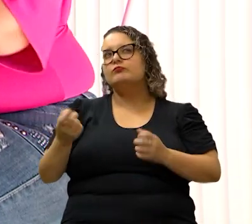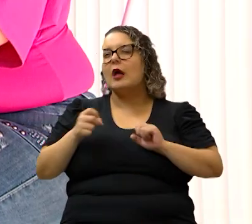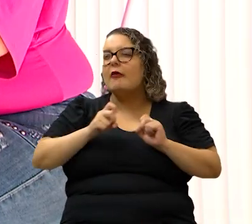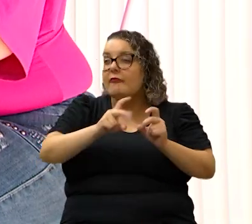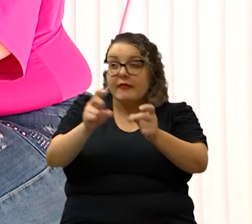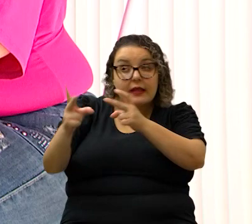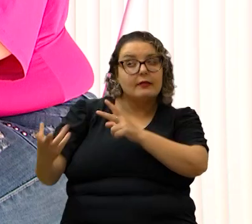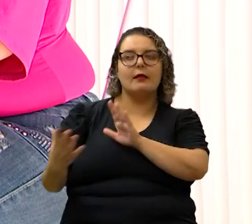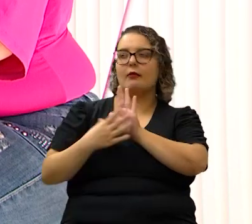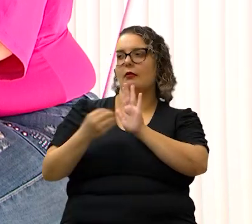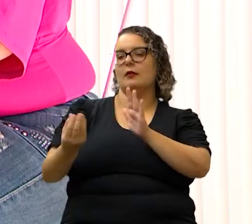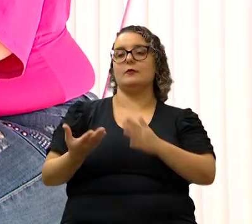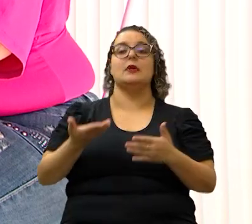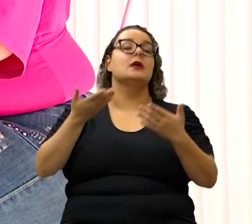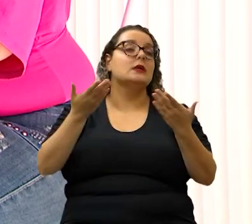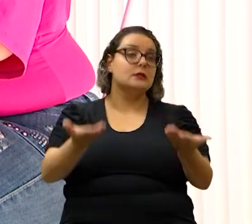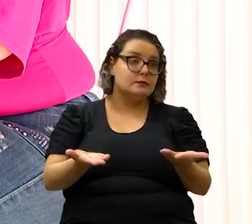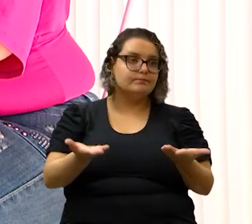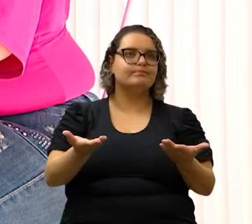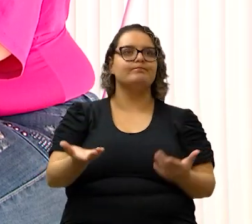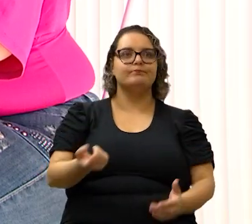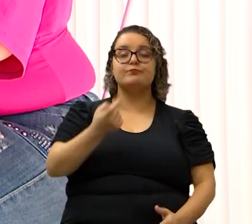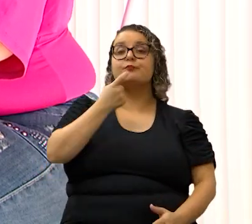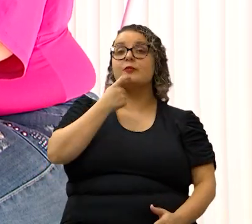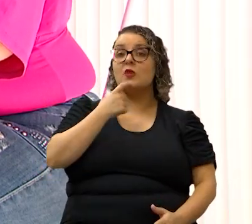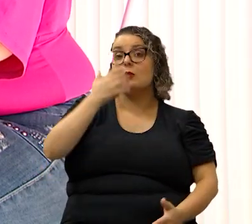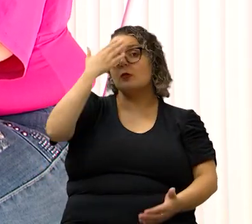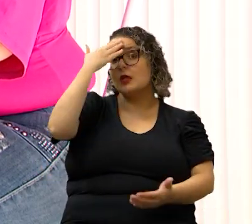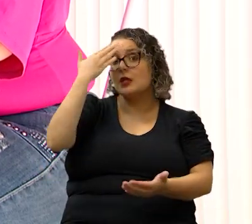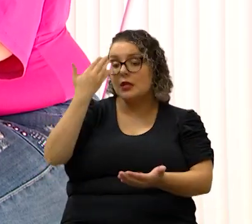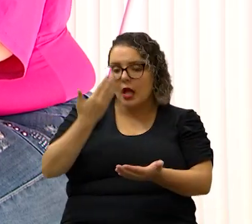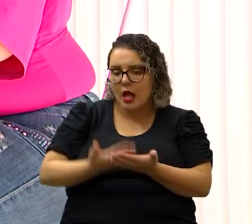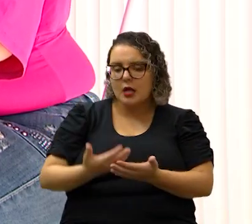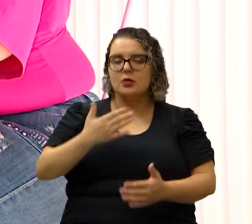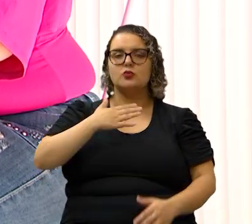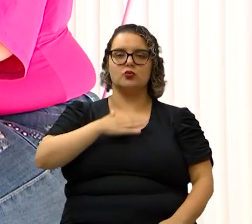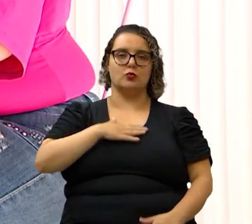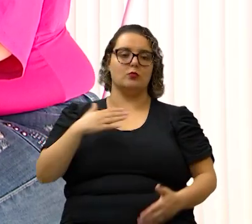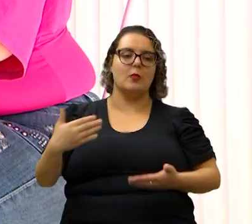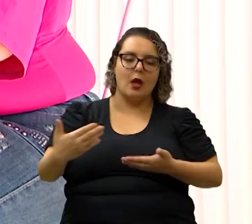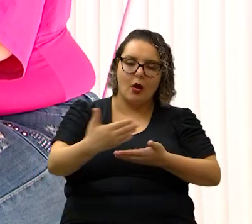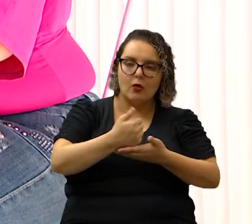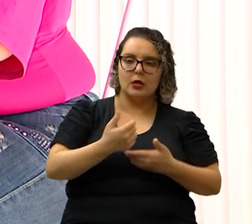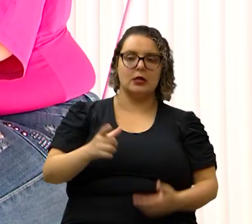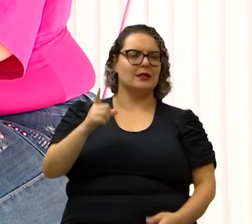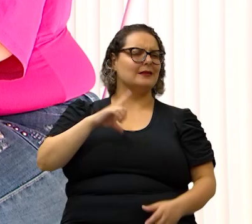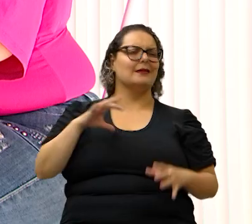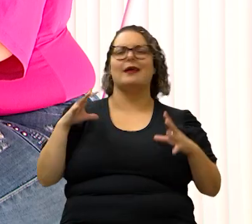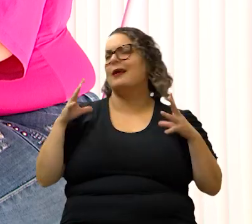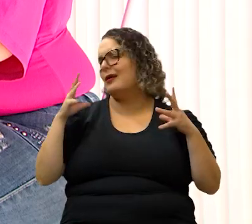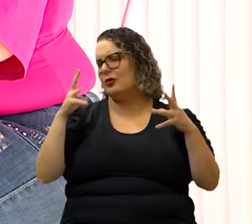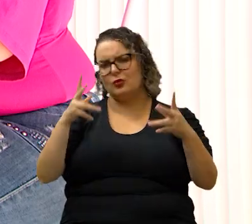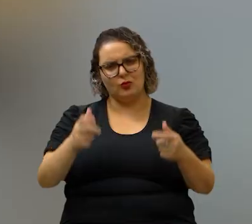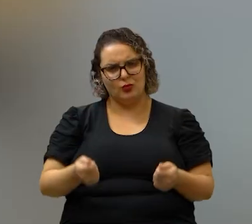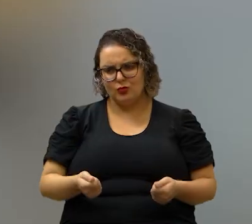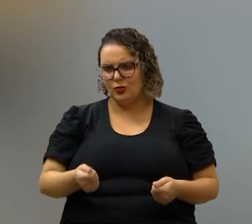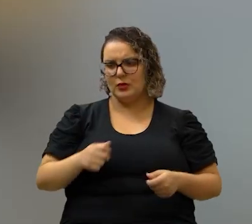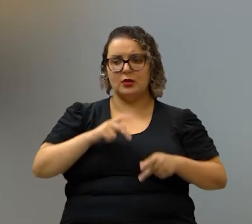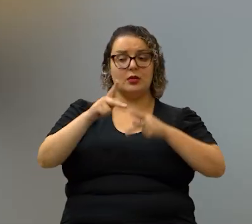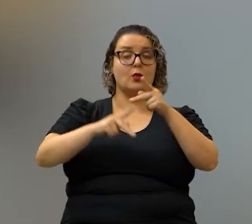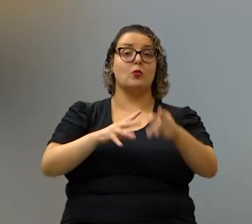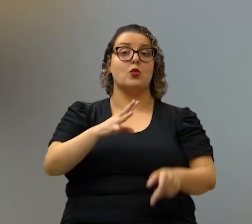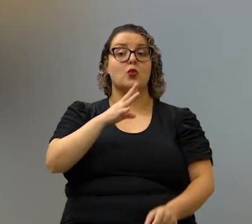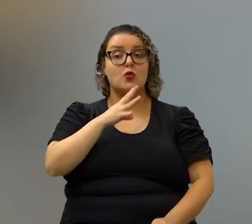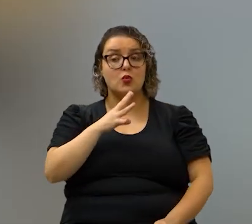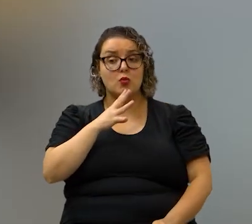exportando esse modelo? Pois é, né? Campinas foi uma cidade que me abraçou muito bem, porque é uma cidade que tem tudo, uma cidade